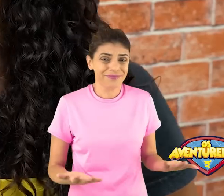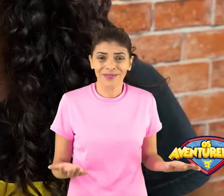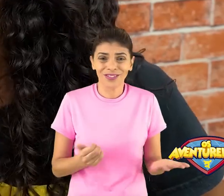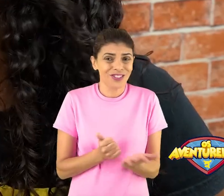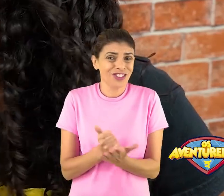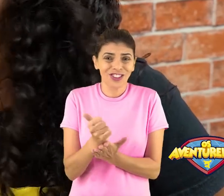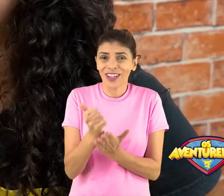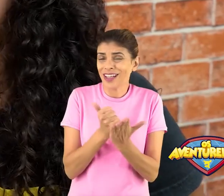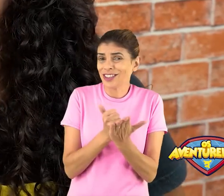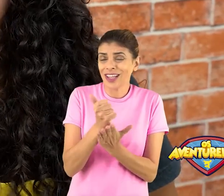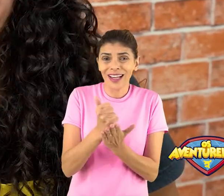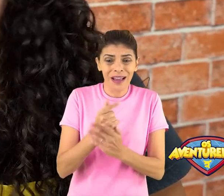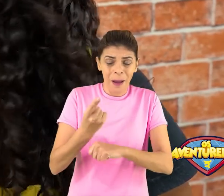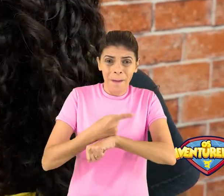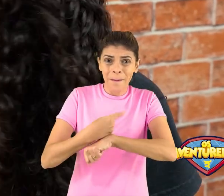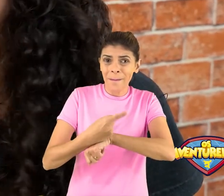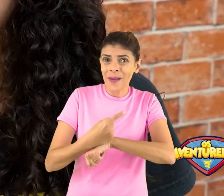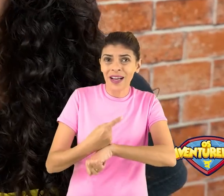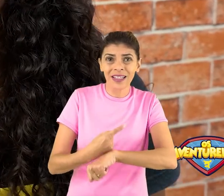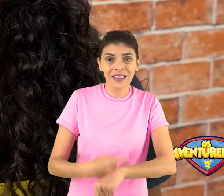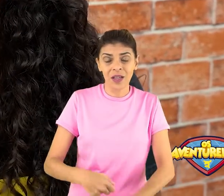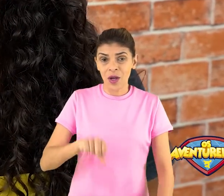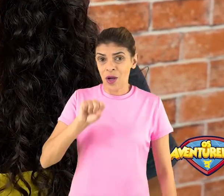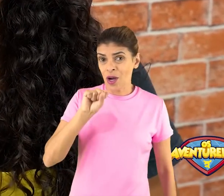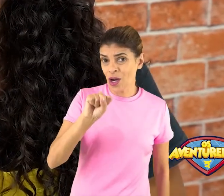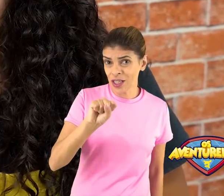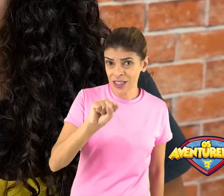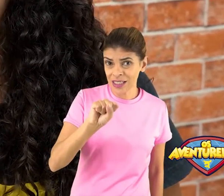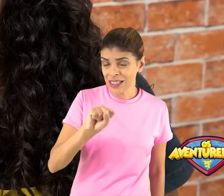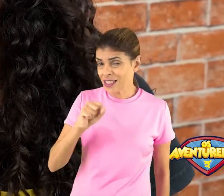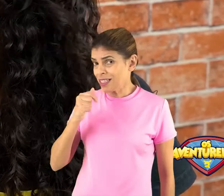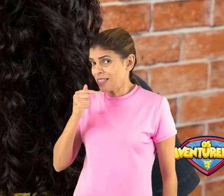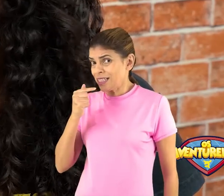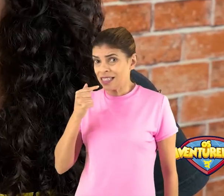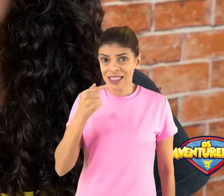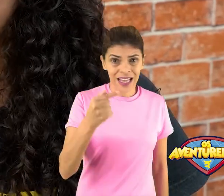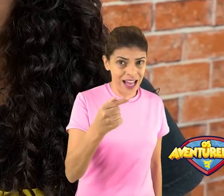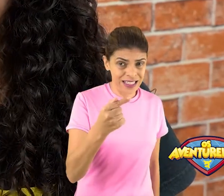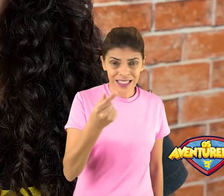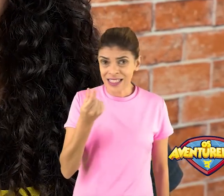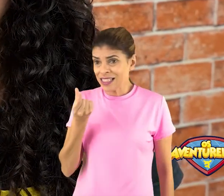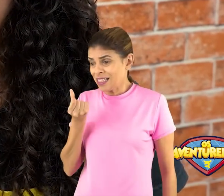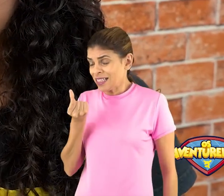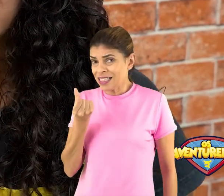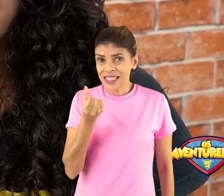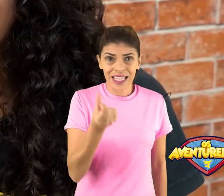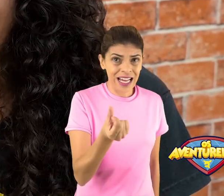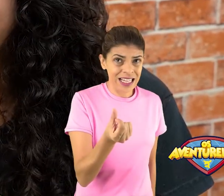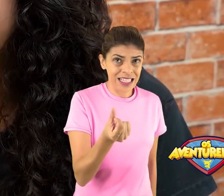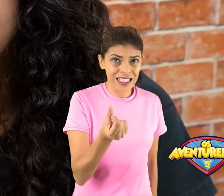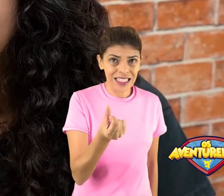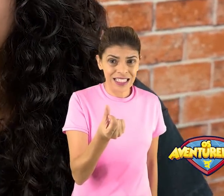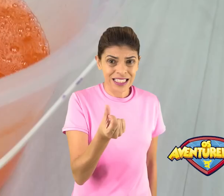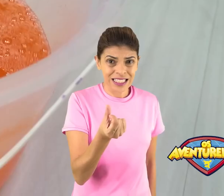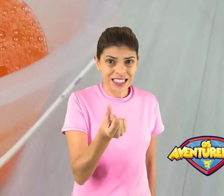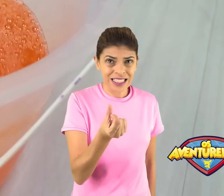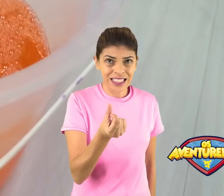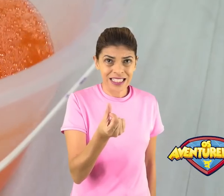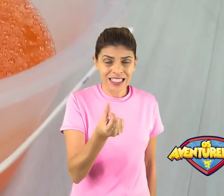Pessoal, já era! O relógio está marcando oito, sete, seis,